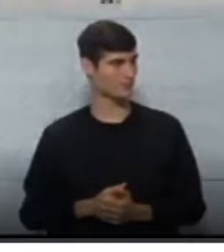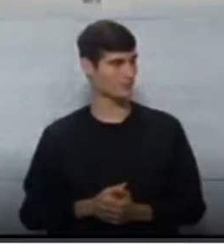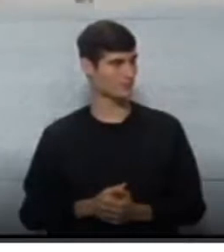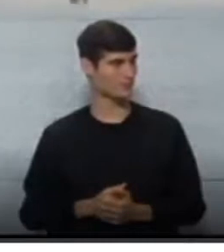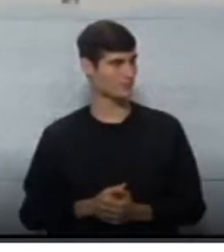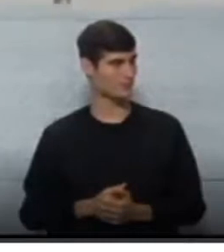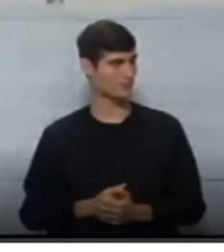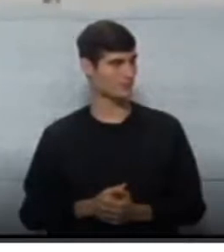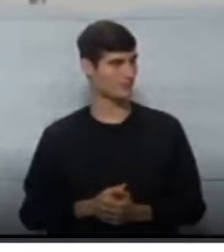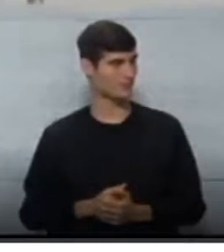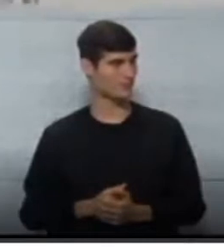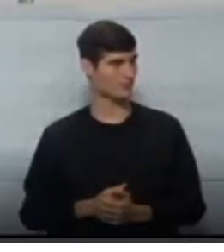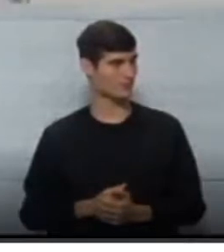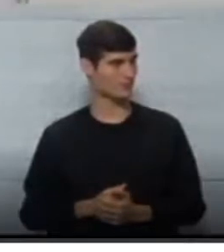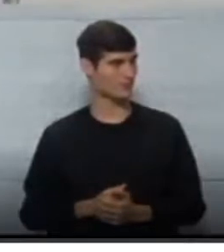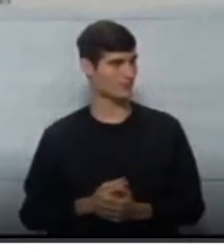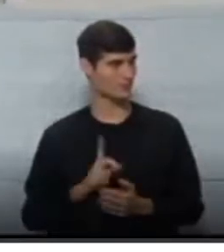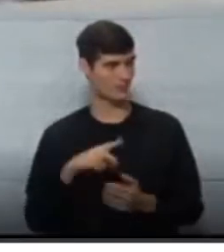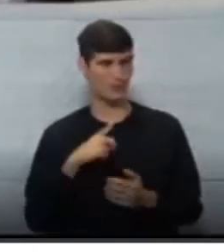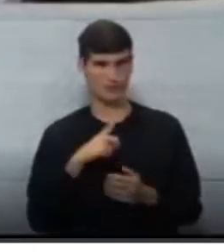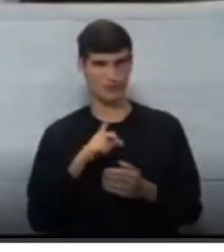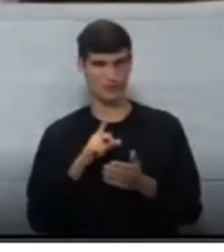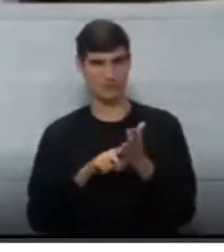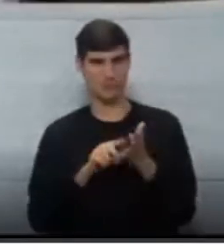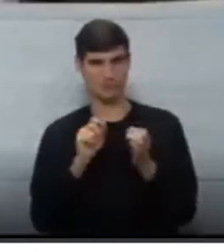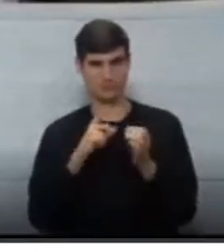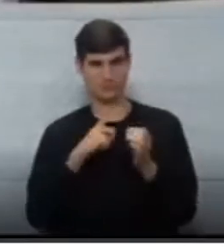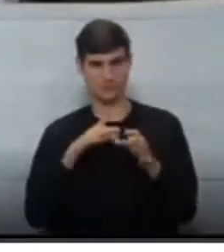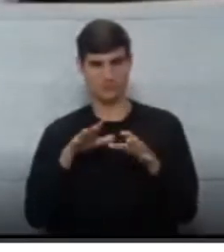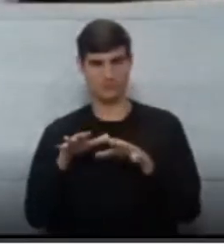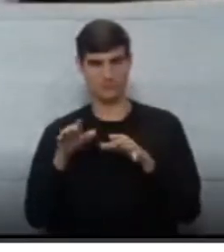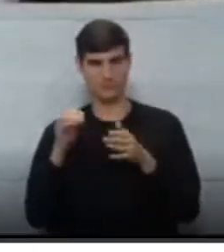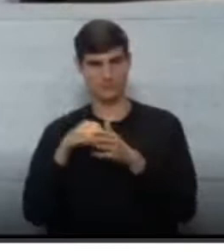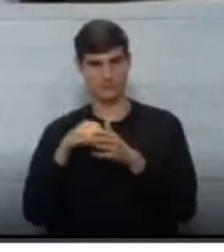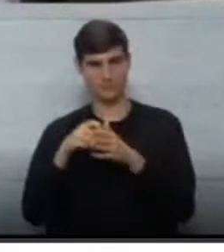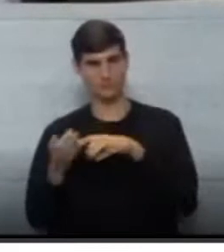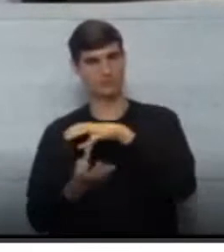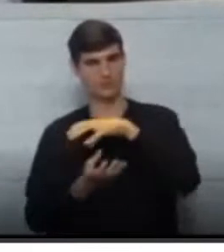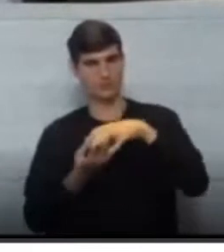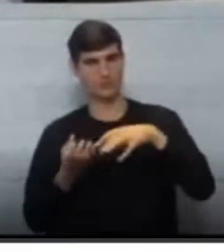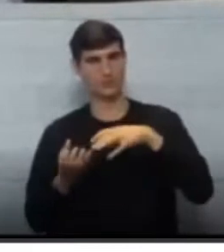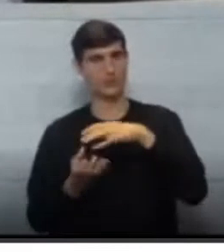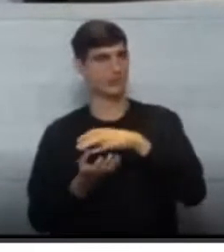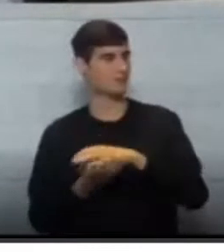da amostra de micro-organismo com a salina.